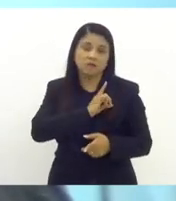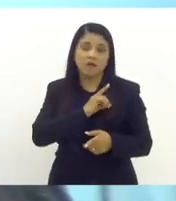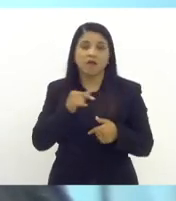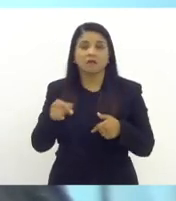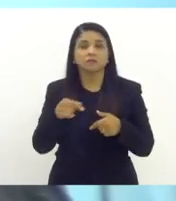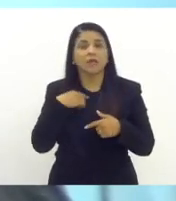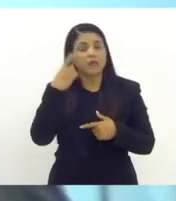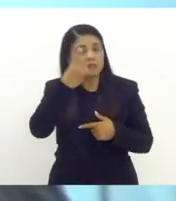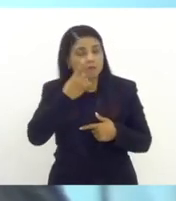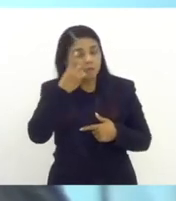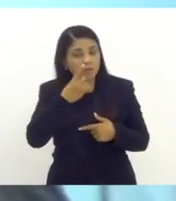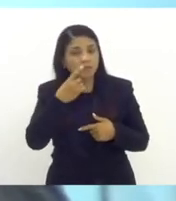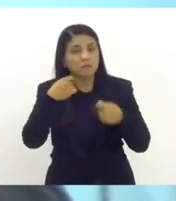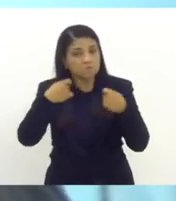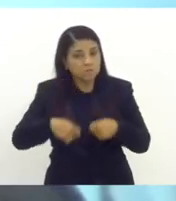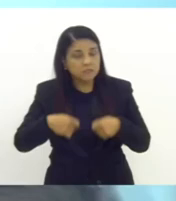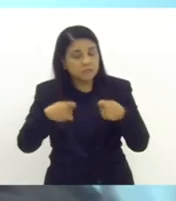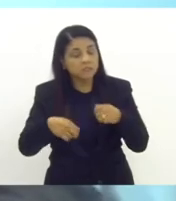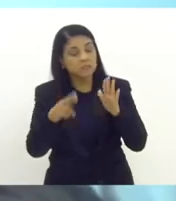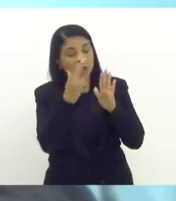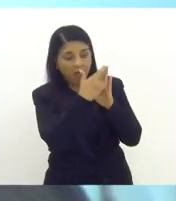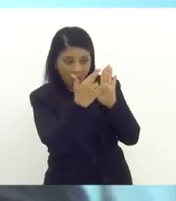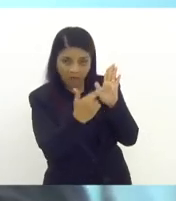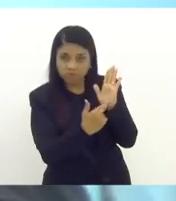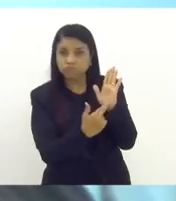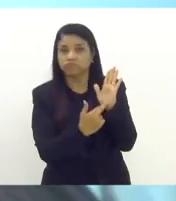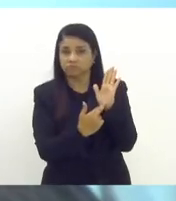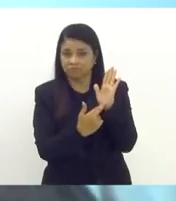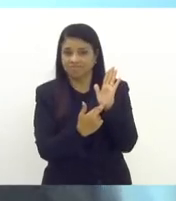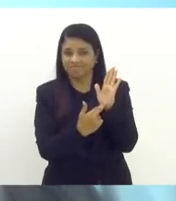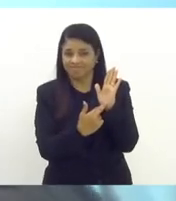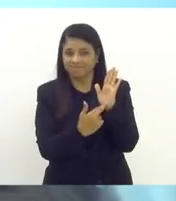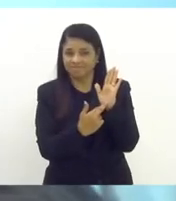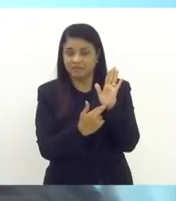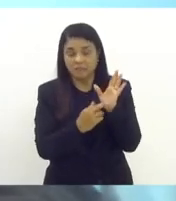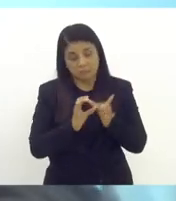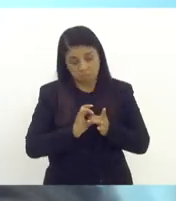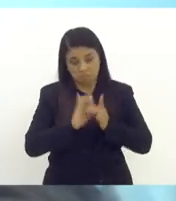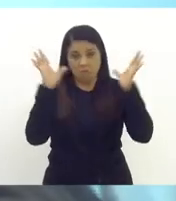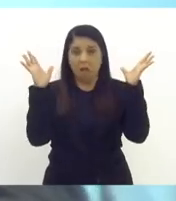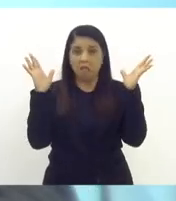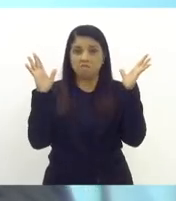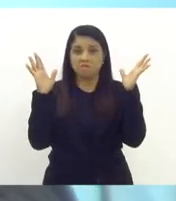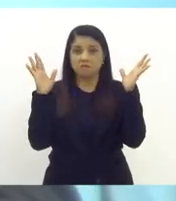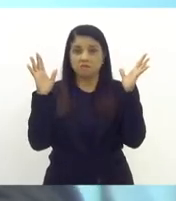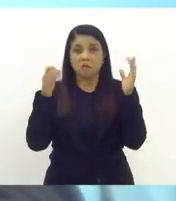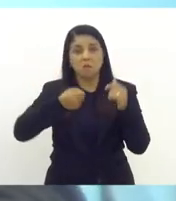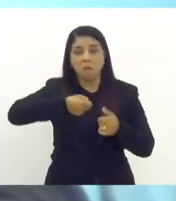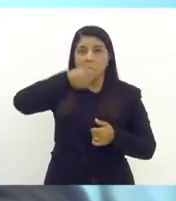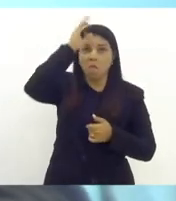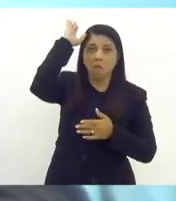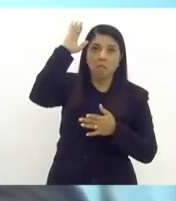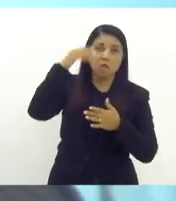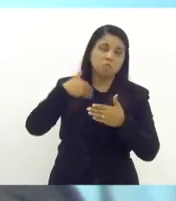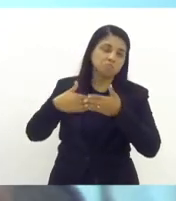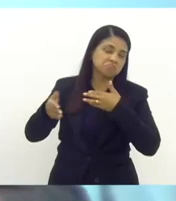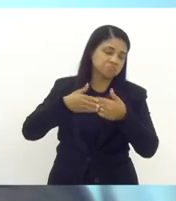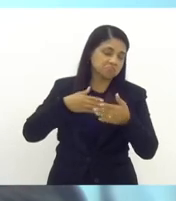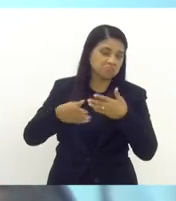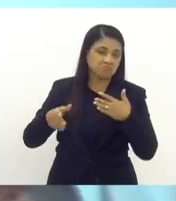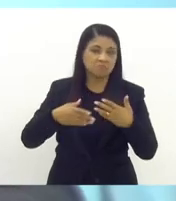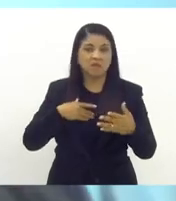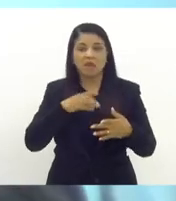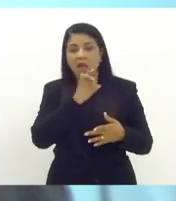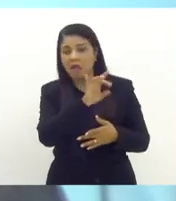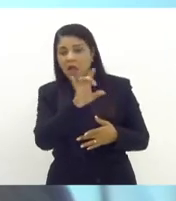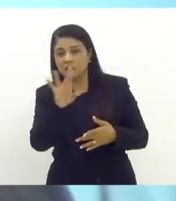acho que a gente tem que normalizar porque se a gente deixar também é Deus do Ará bombeiro vai fazer o que ele quiser aí cai vai tratar